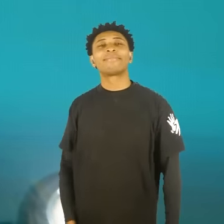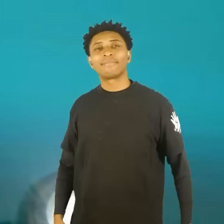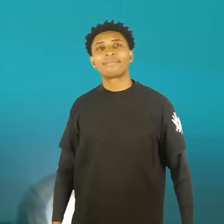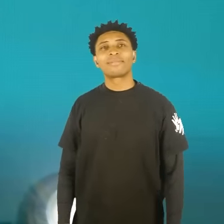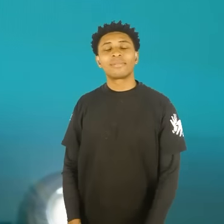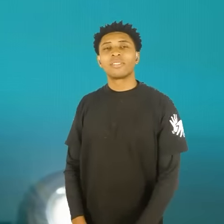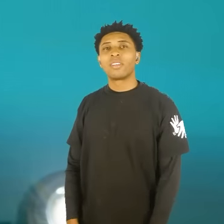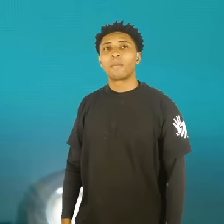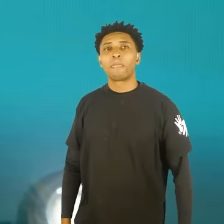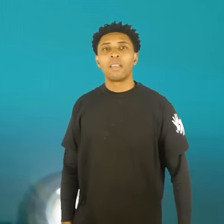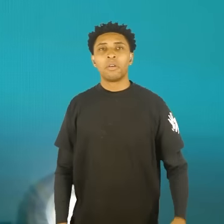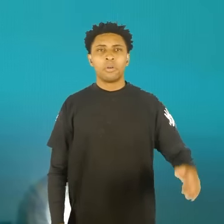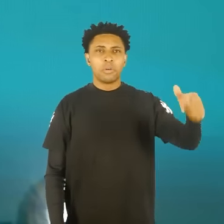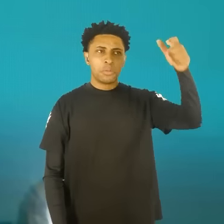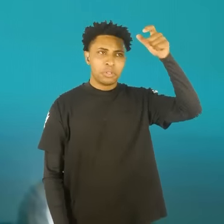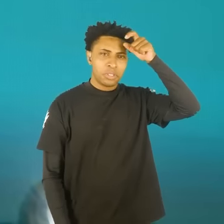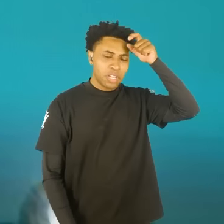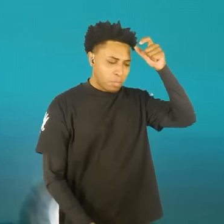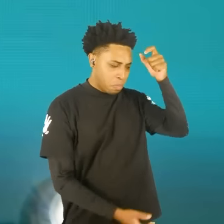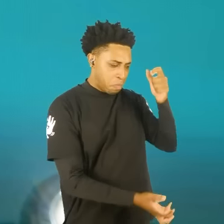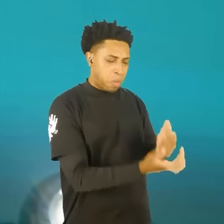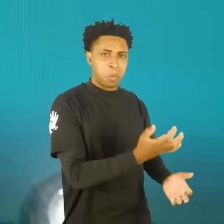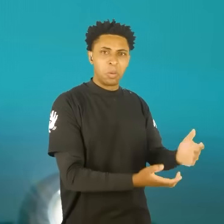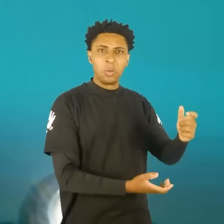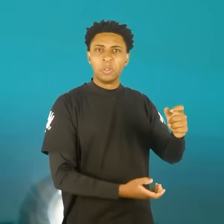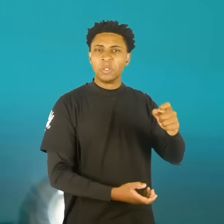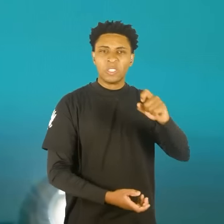o inferno te odeia por causa do teu culto.